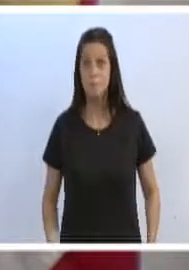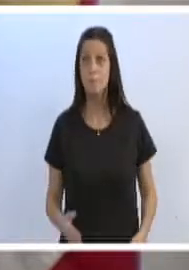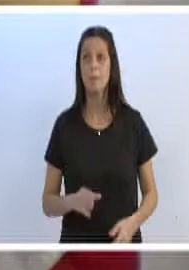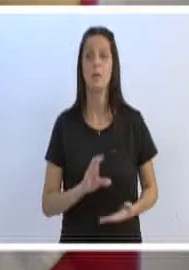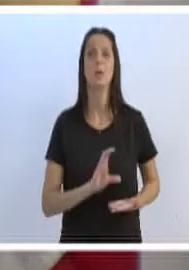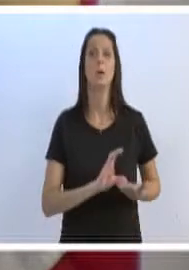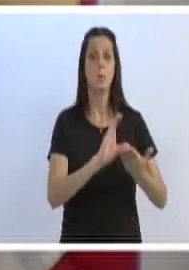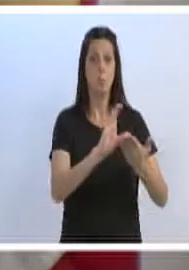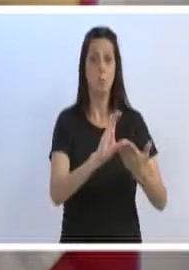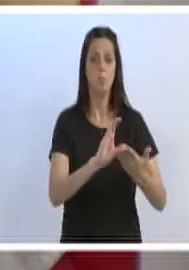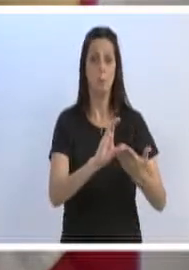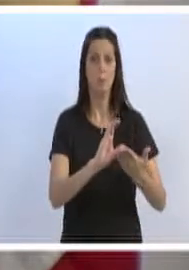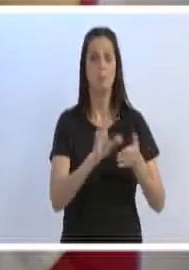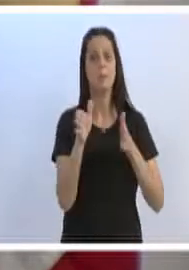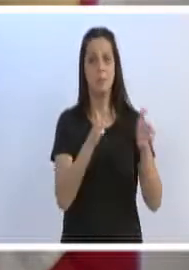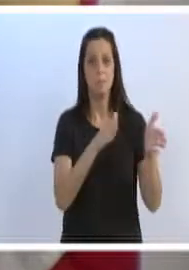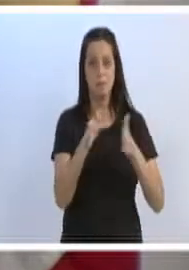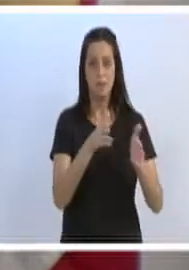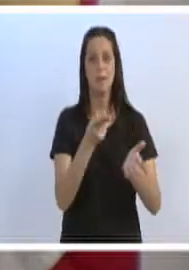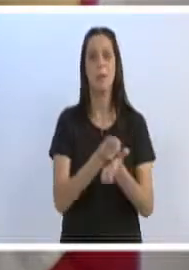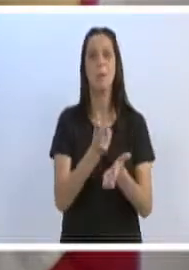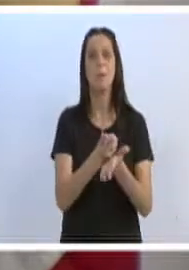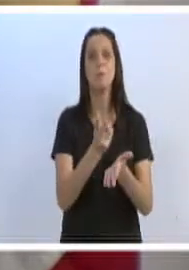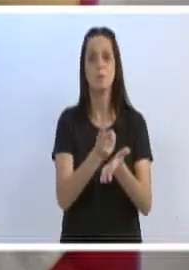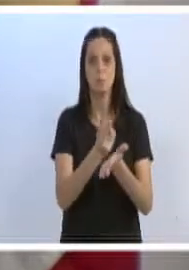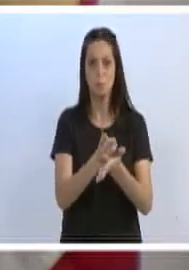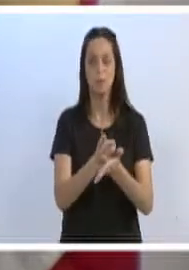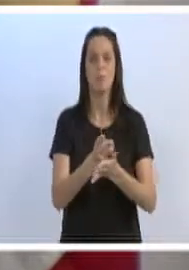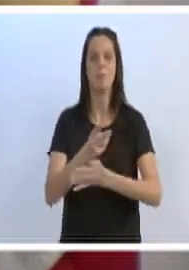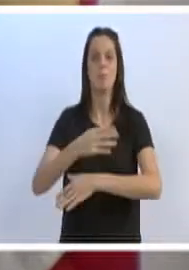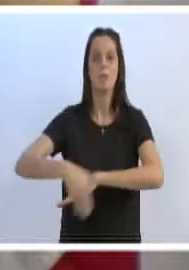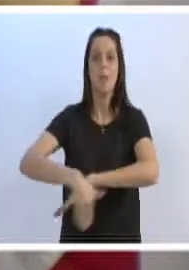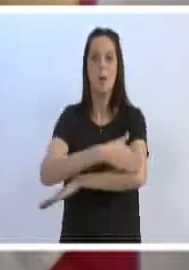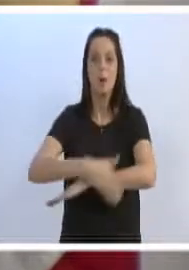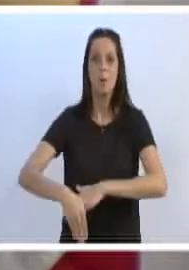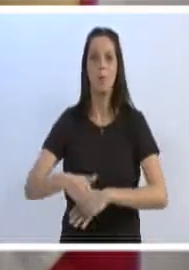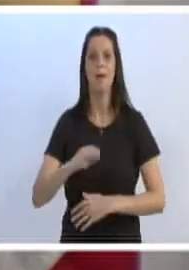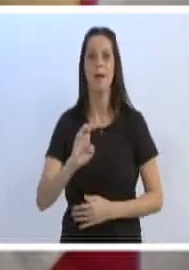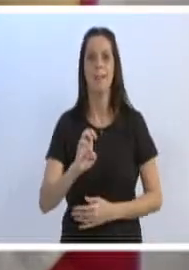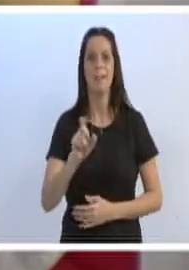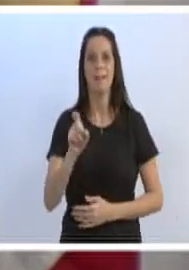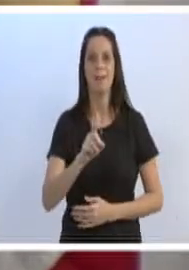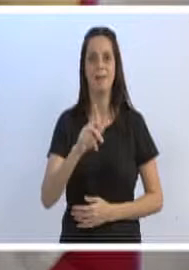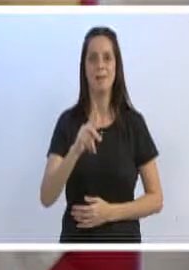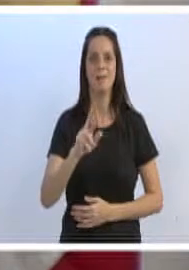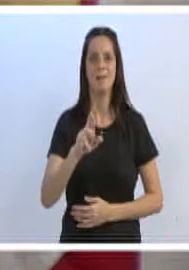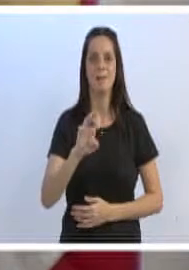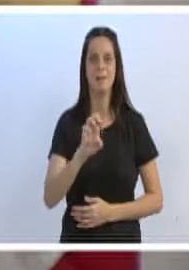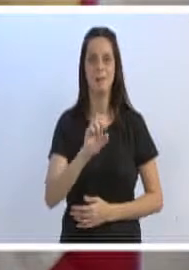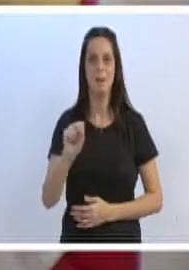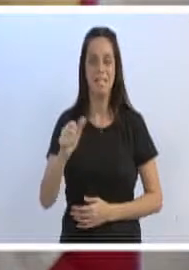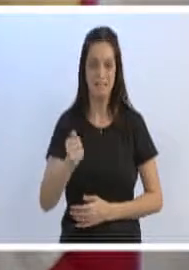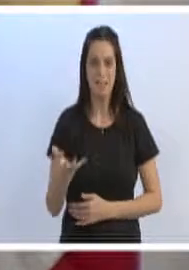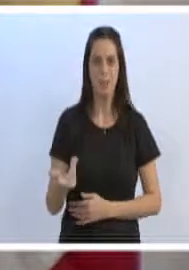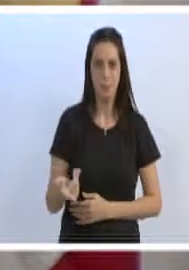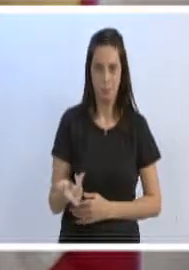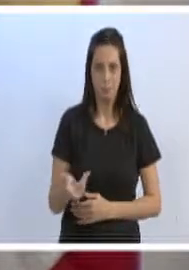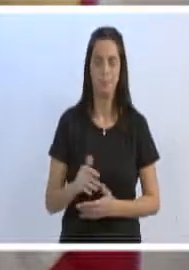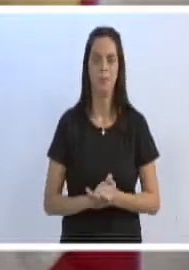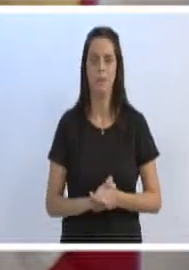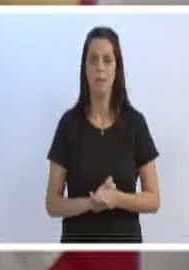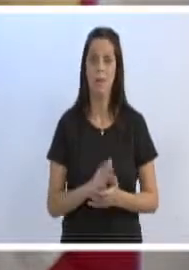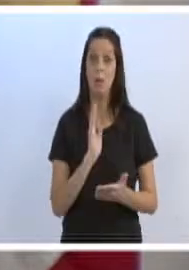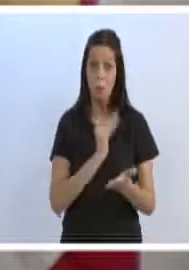provisória da continuação da via expressa senhoras e senhores eu quero falar sobre a continuação da via expresso